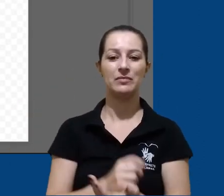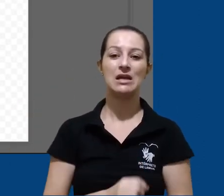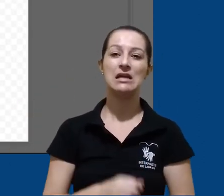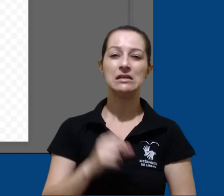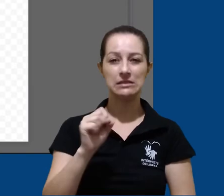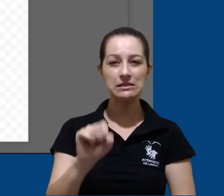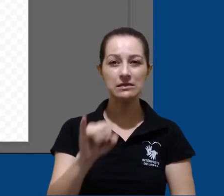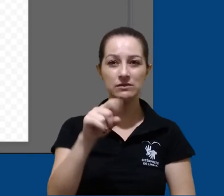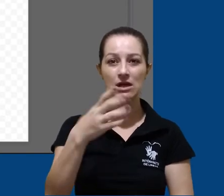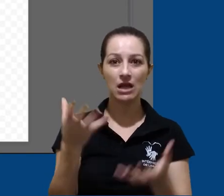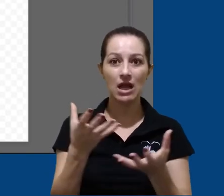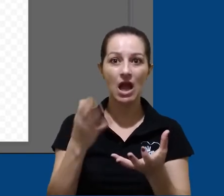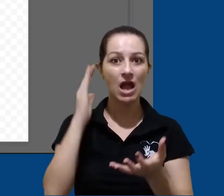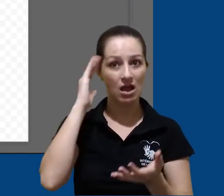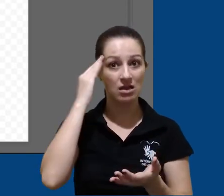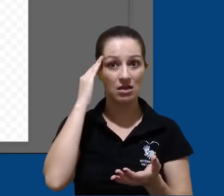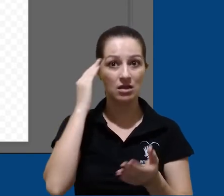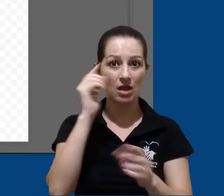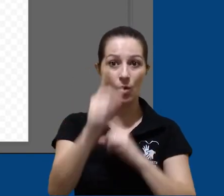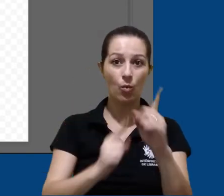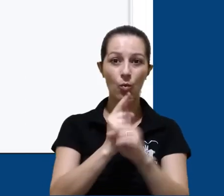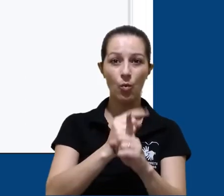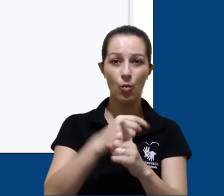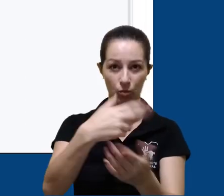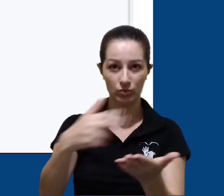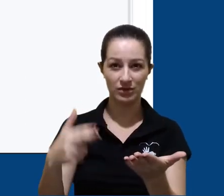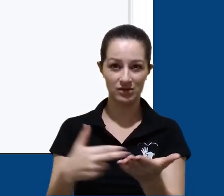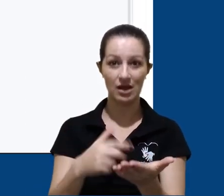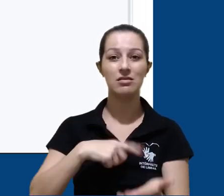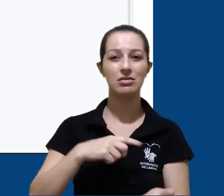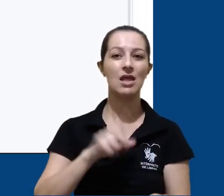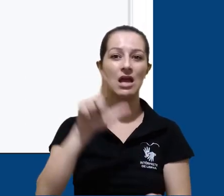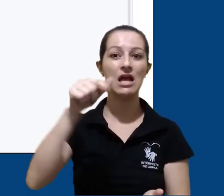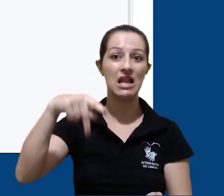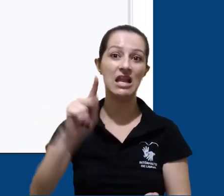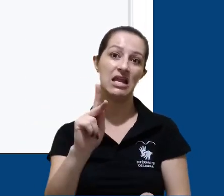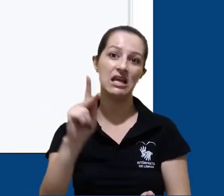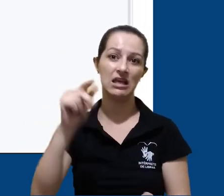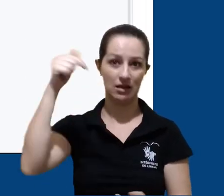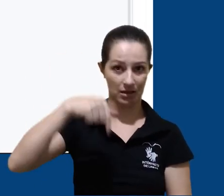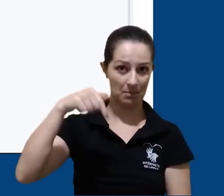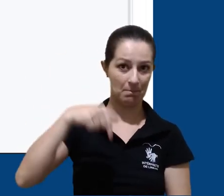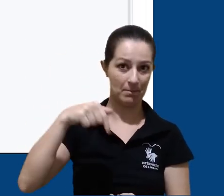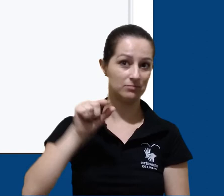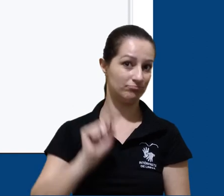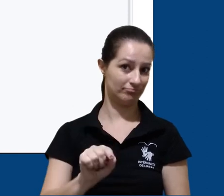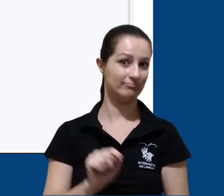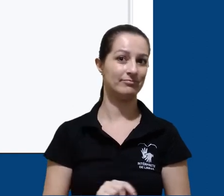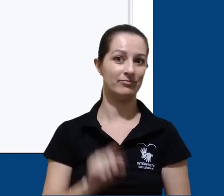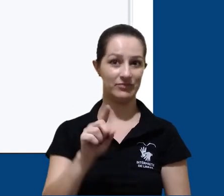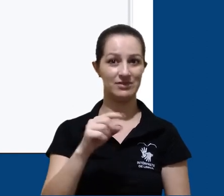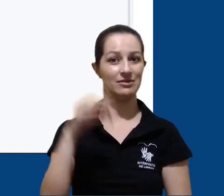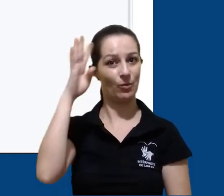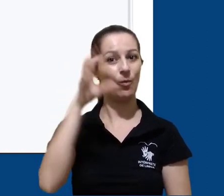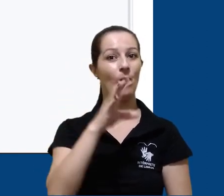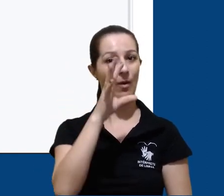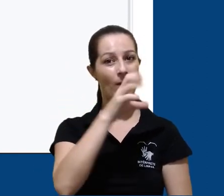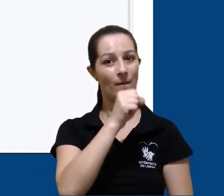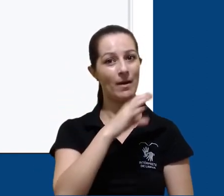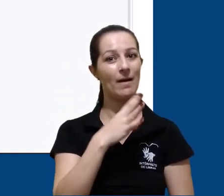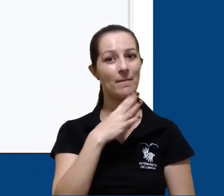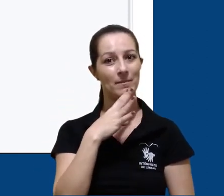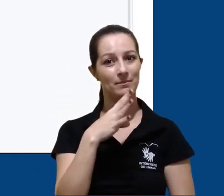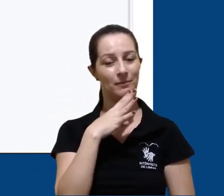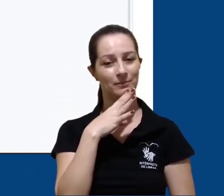para entender um pouco mais sobre essa ferramenta incrível que o google desenhos o link está na descrição desse vídeo bom desenho já está na nossa folha de